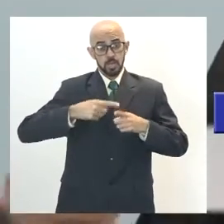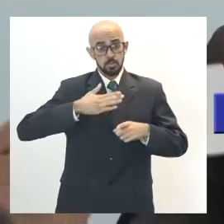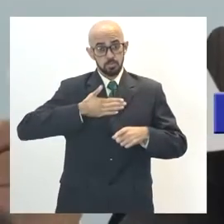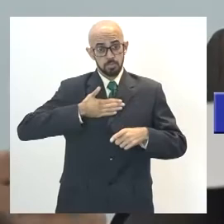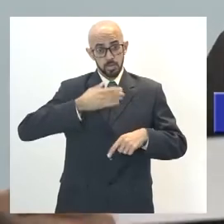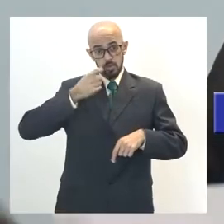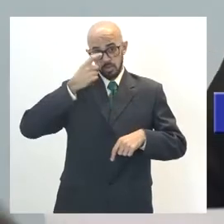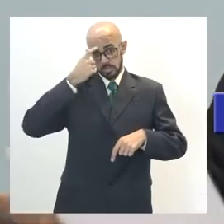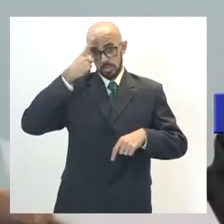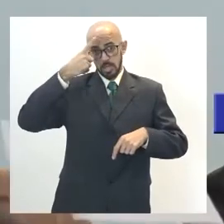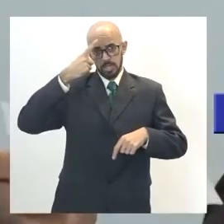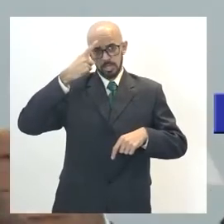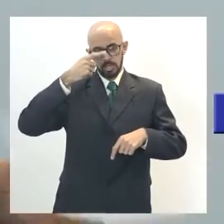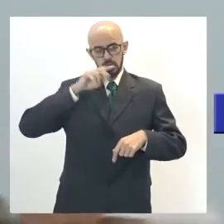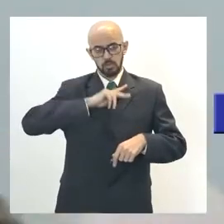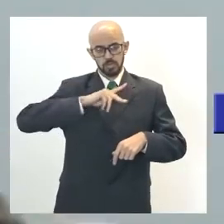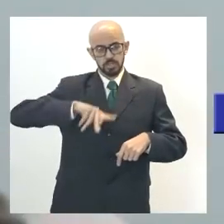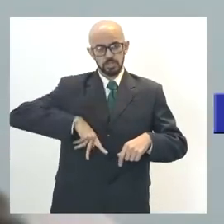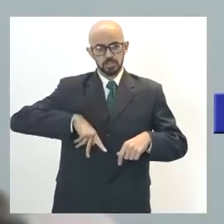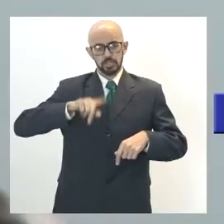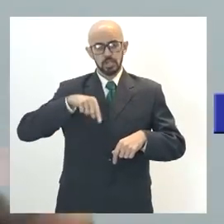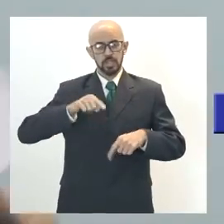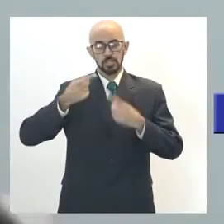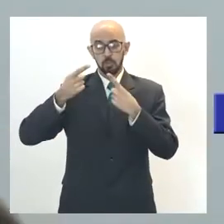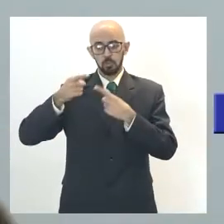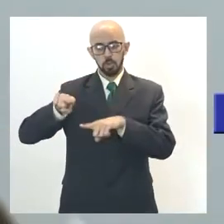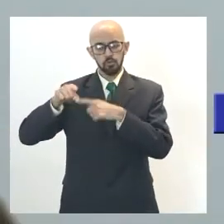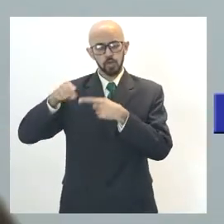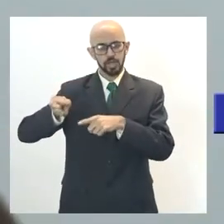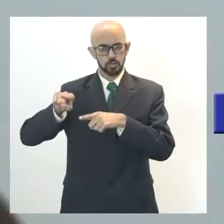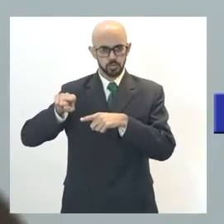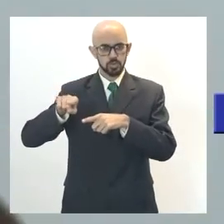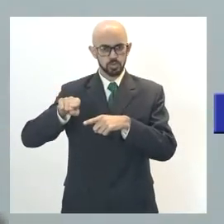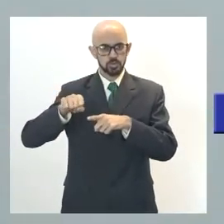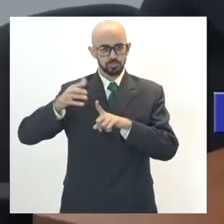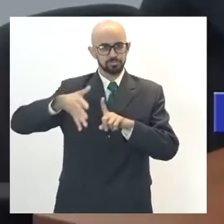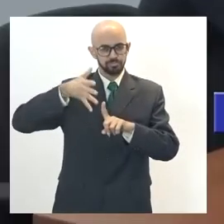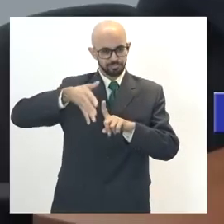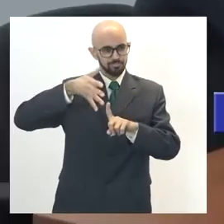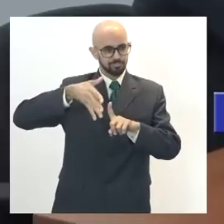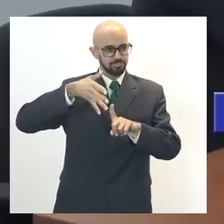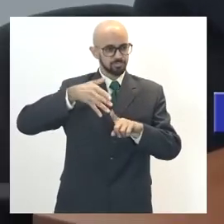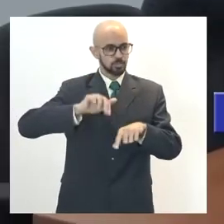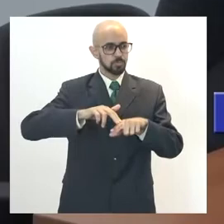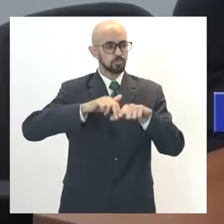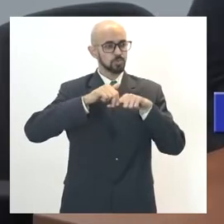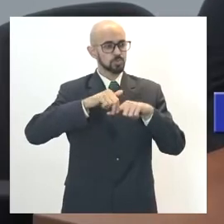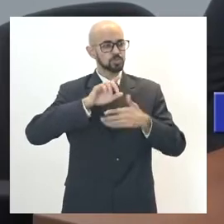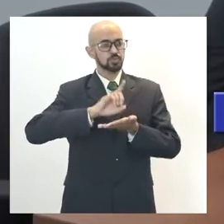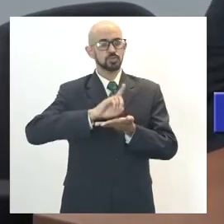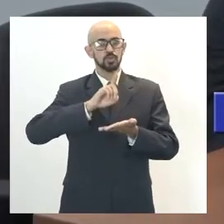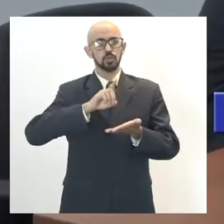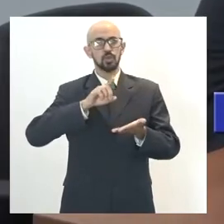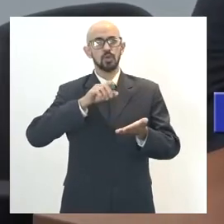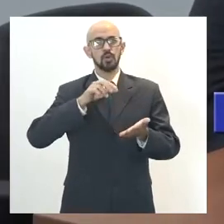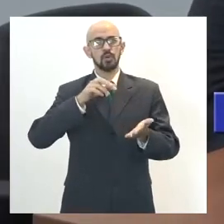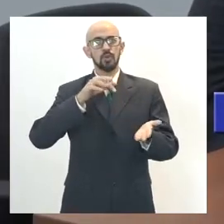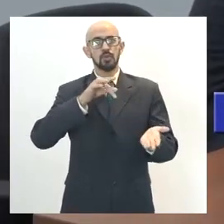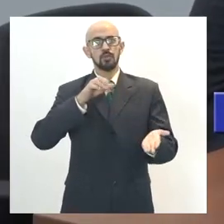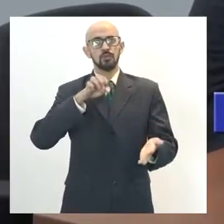provocador provocador do debate então Doutor Felipe Gonçalves por favor